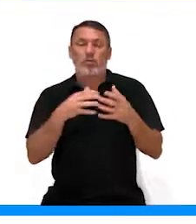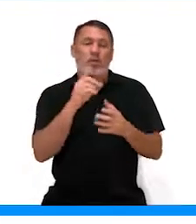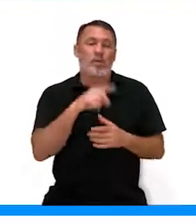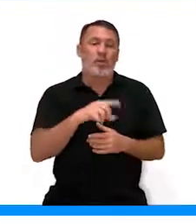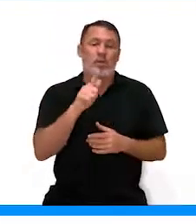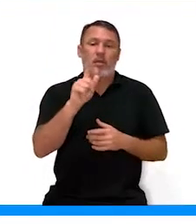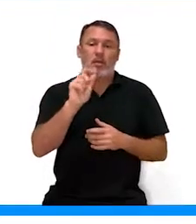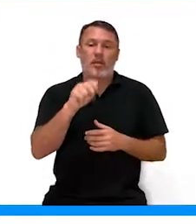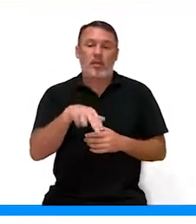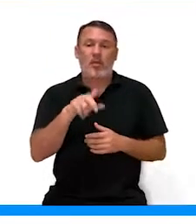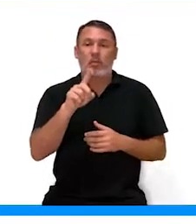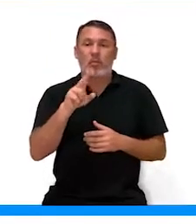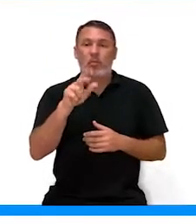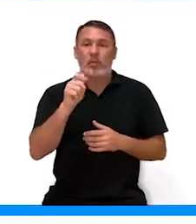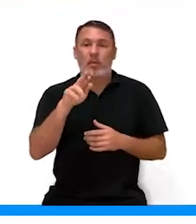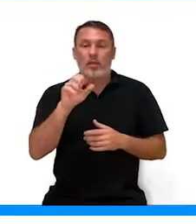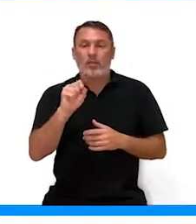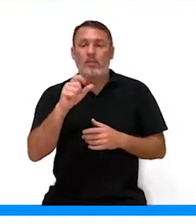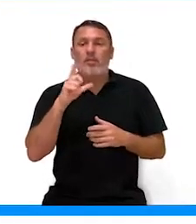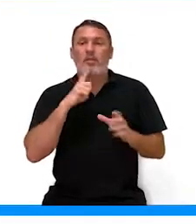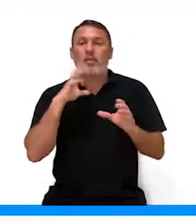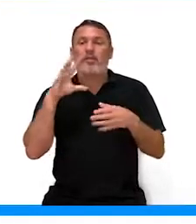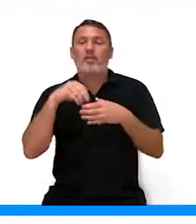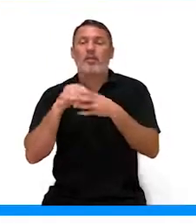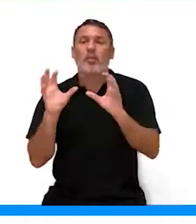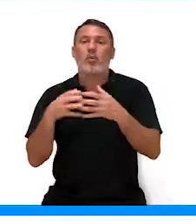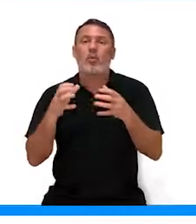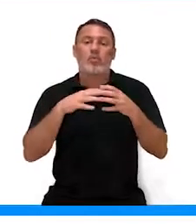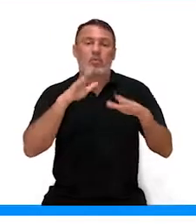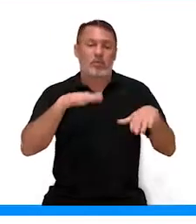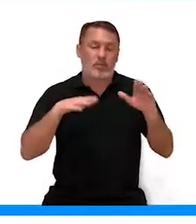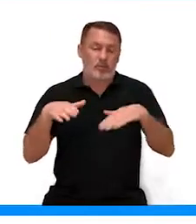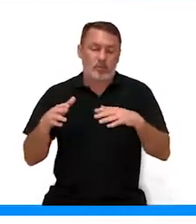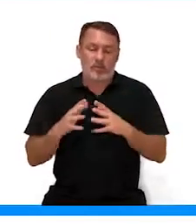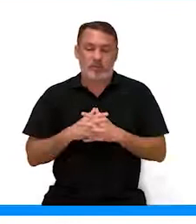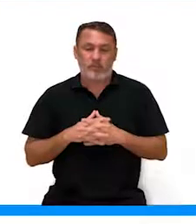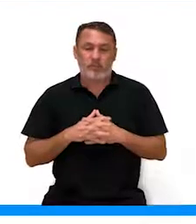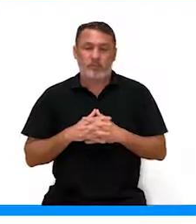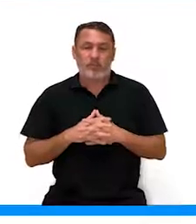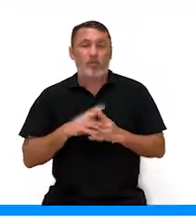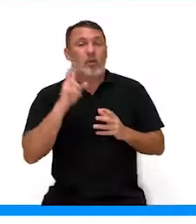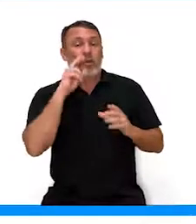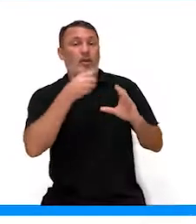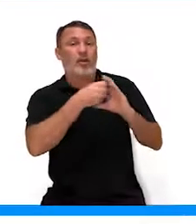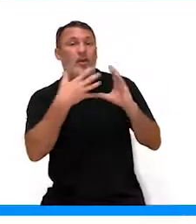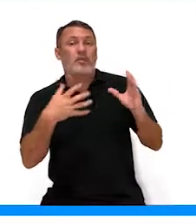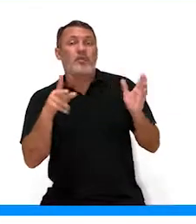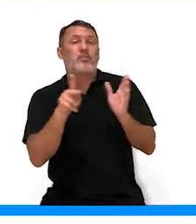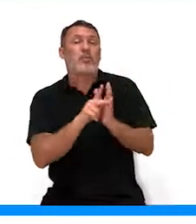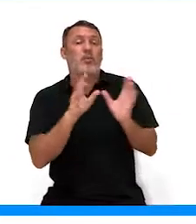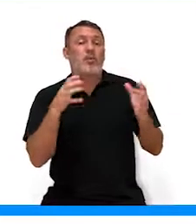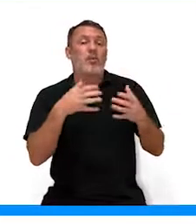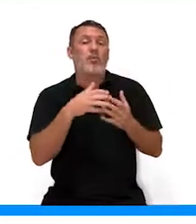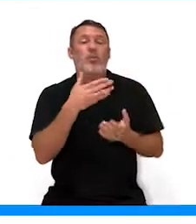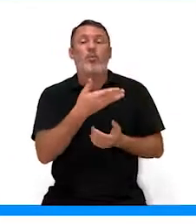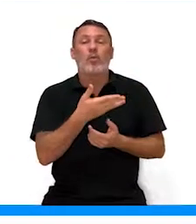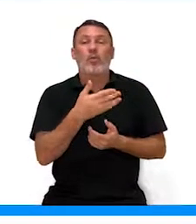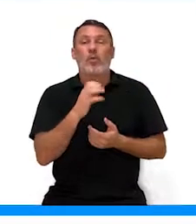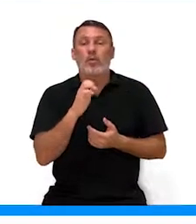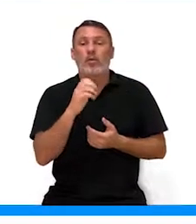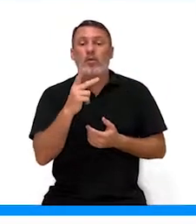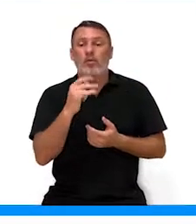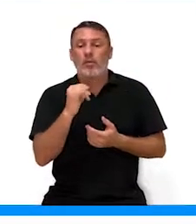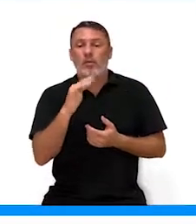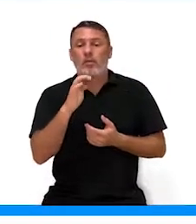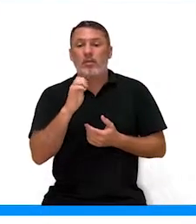ser epitélios glandulares, que vão compor determinadas glândulas. Quais são as